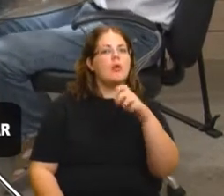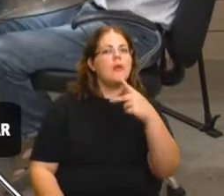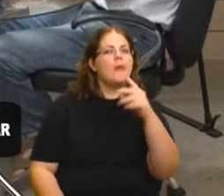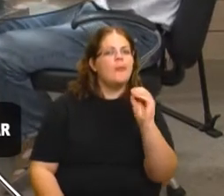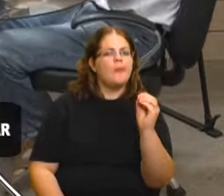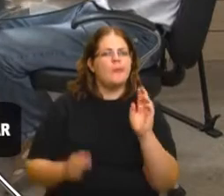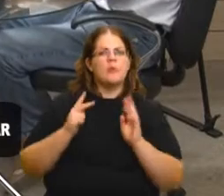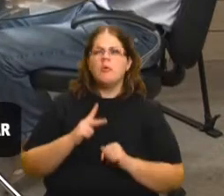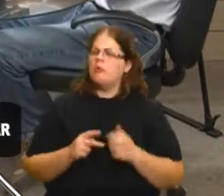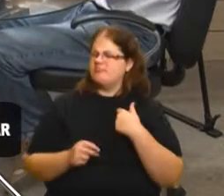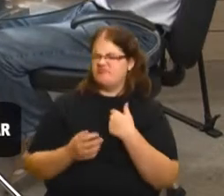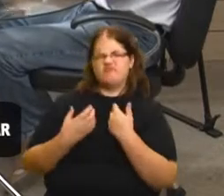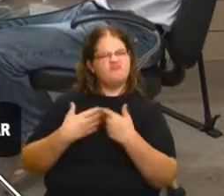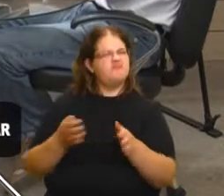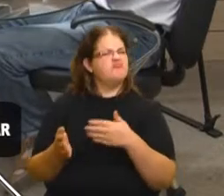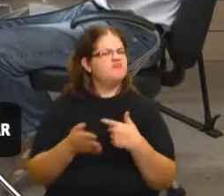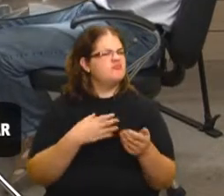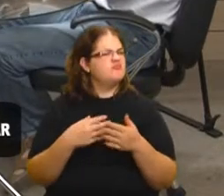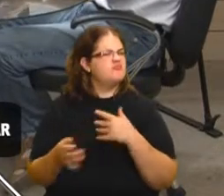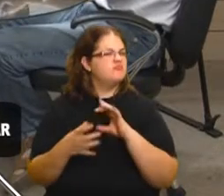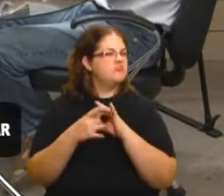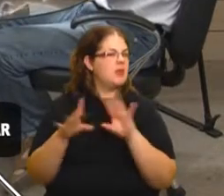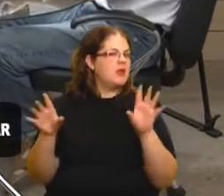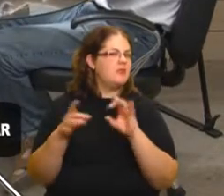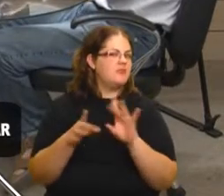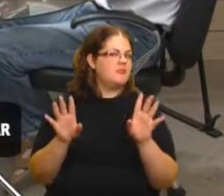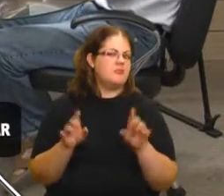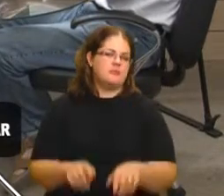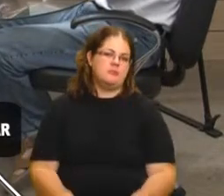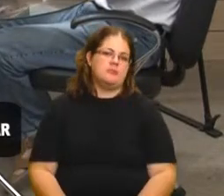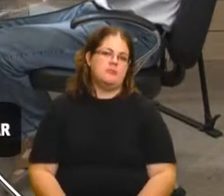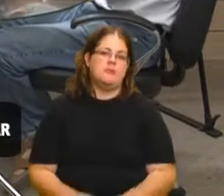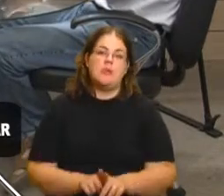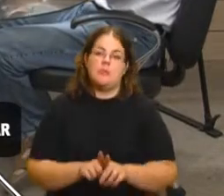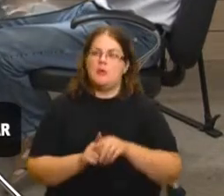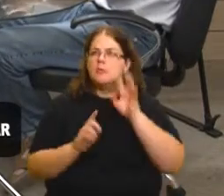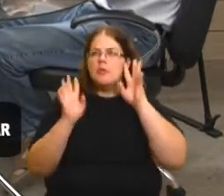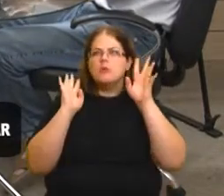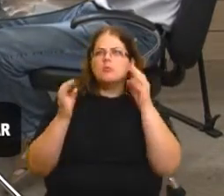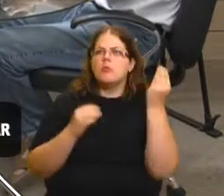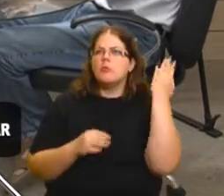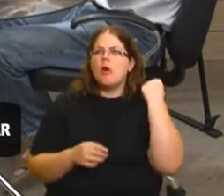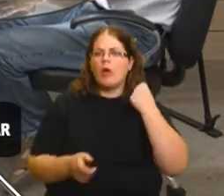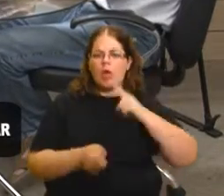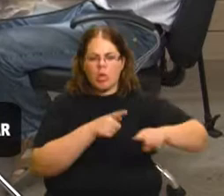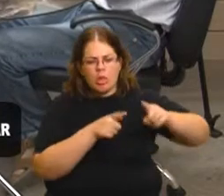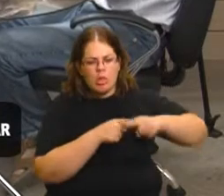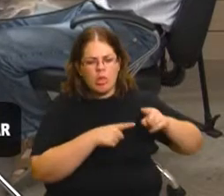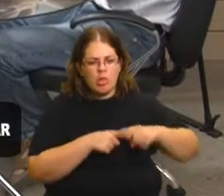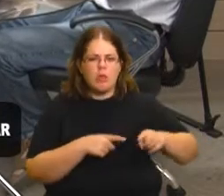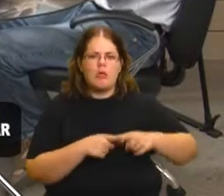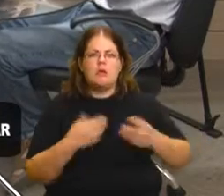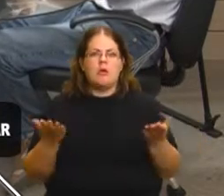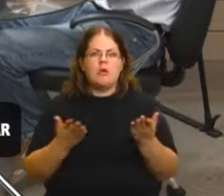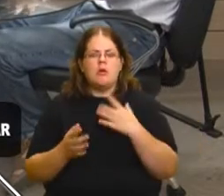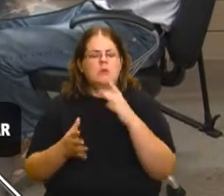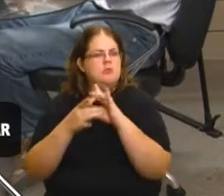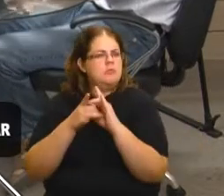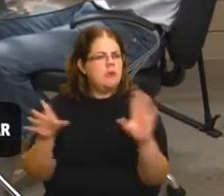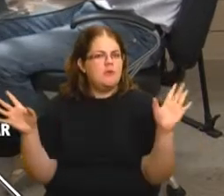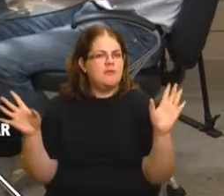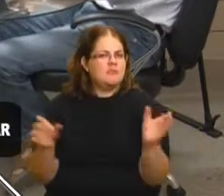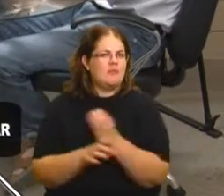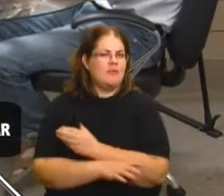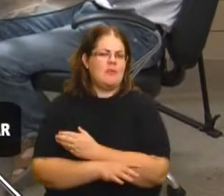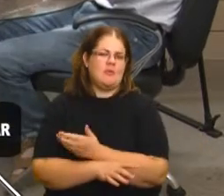quem gostar, entendeu? Eu me lembro... Imagina então, vem, vamos embora, aí mesmo ninguém. Sim, o Geraldo Vandré, aquele foi